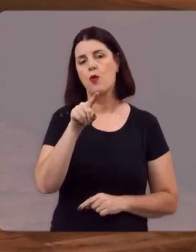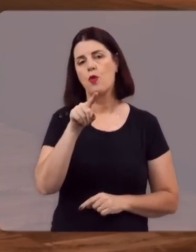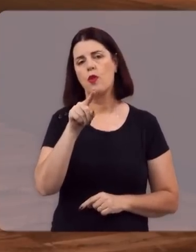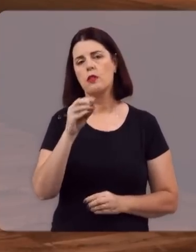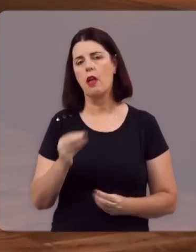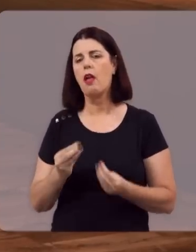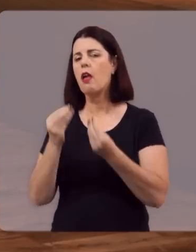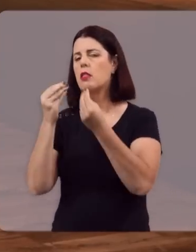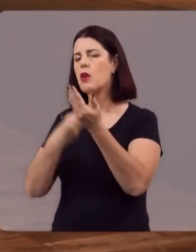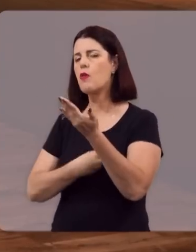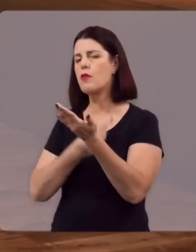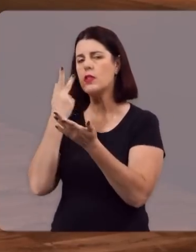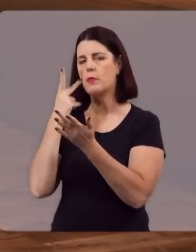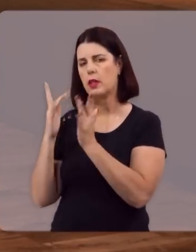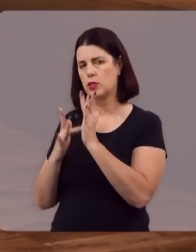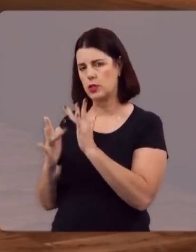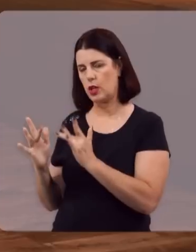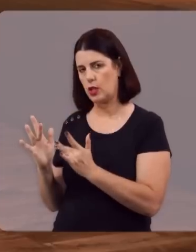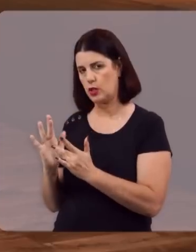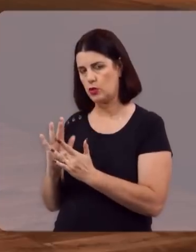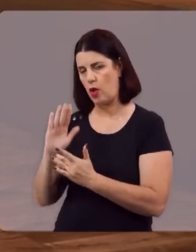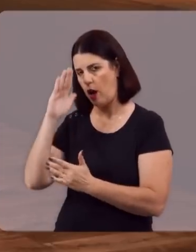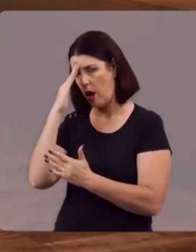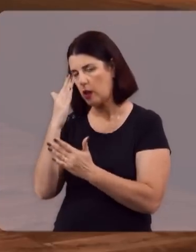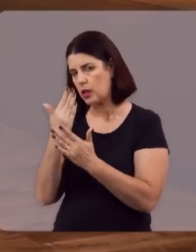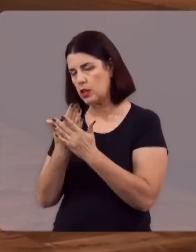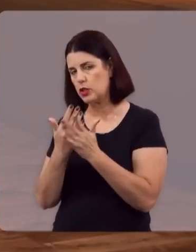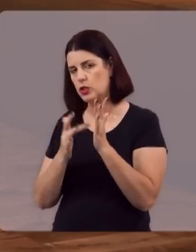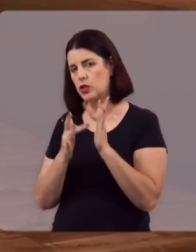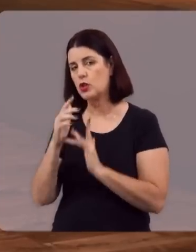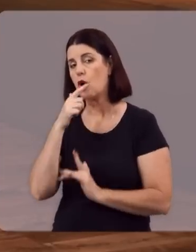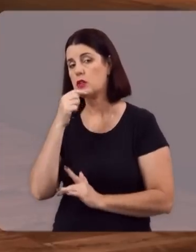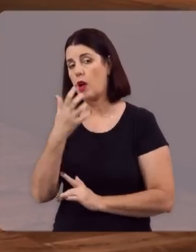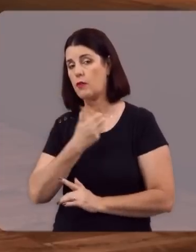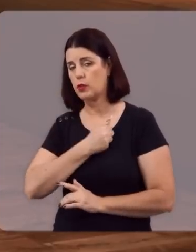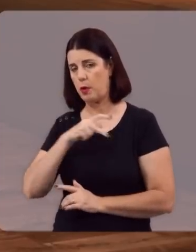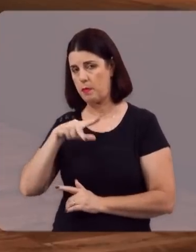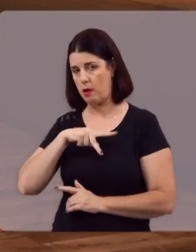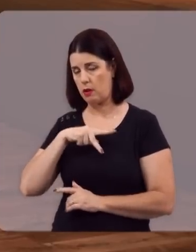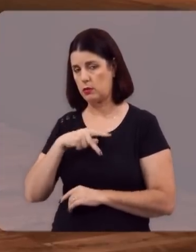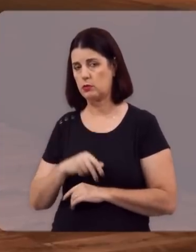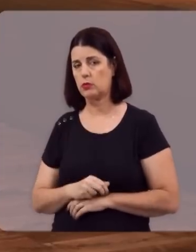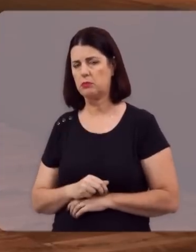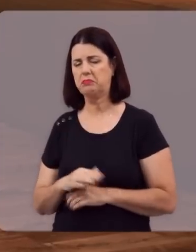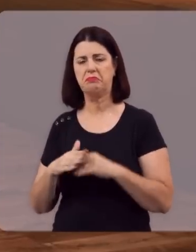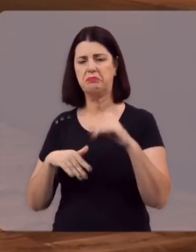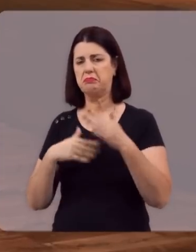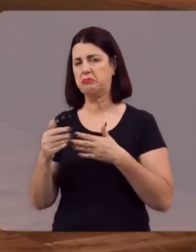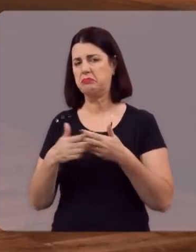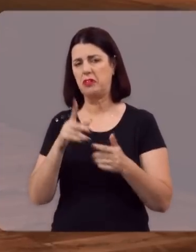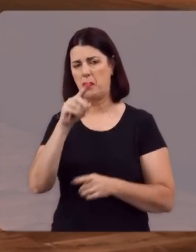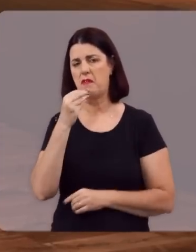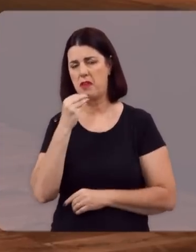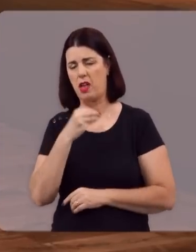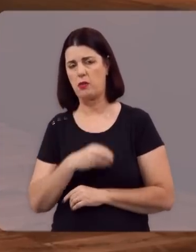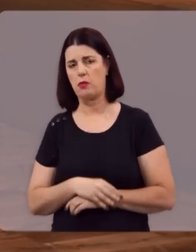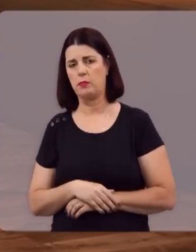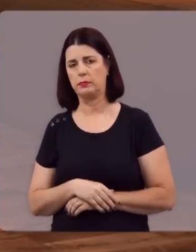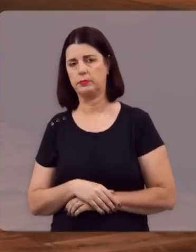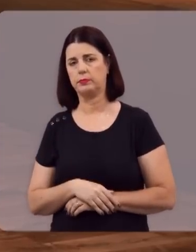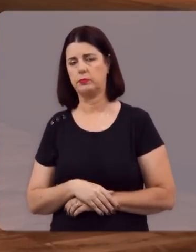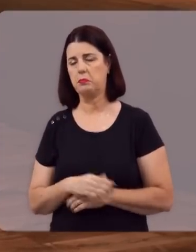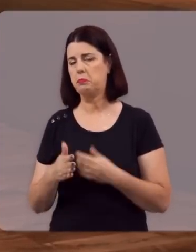você entregou sua vida a Jesus, se você creu nele como seu salvador pessoal, não importa quão fraco você